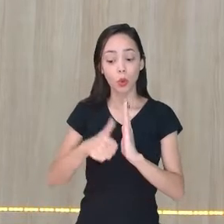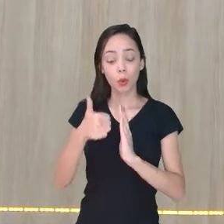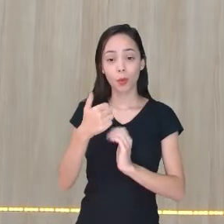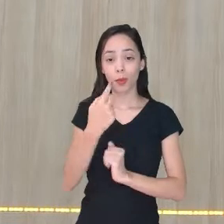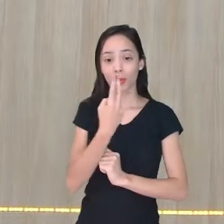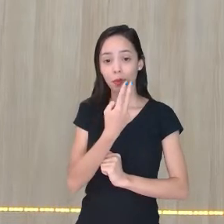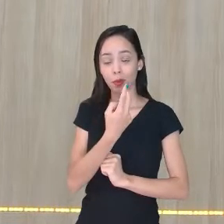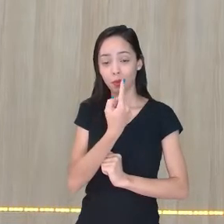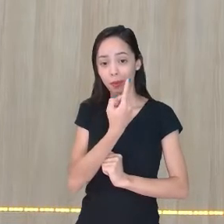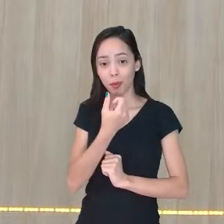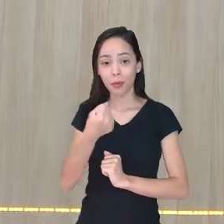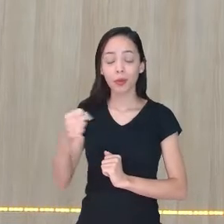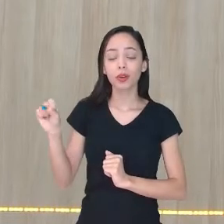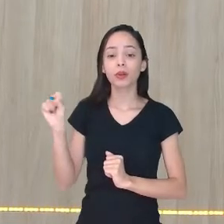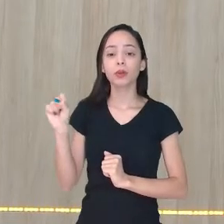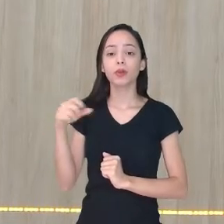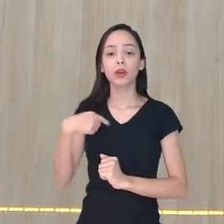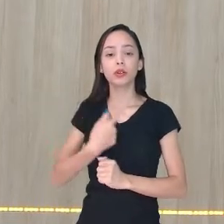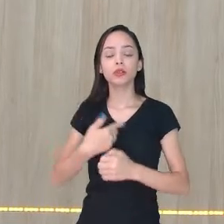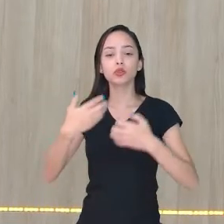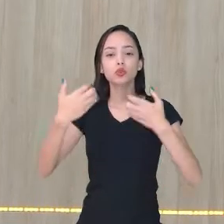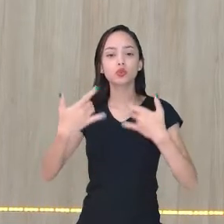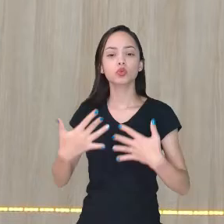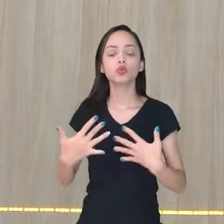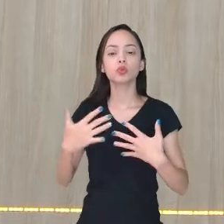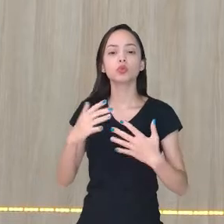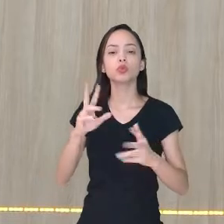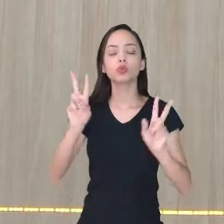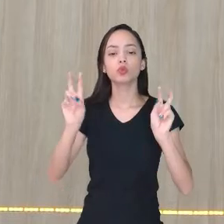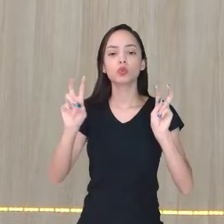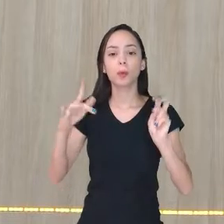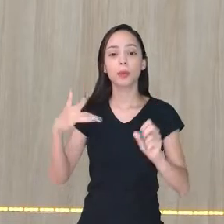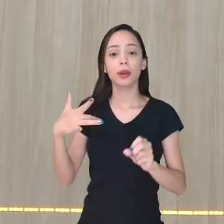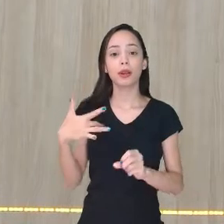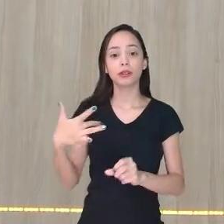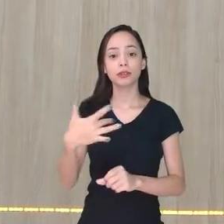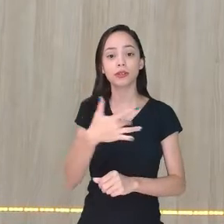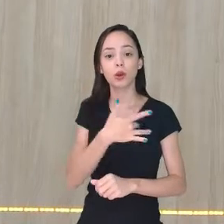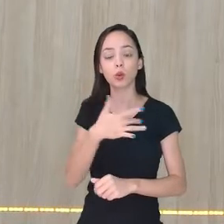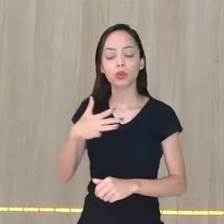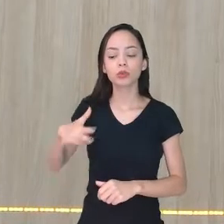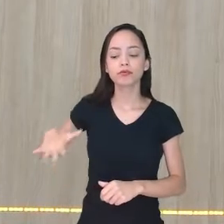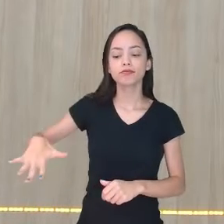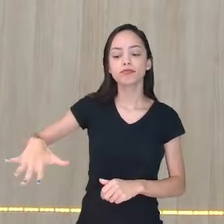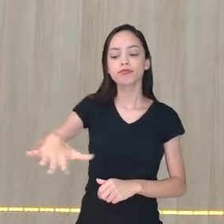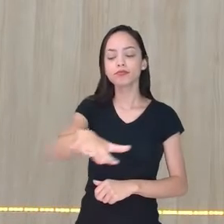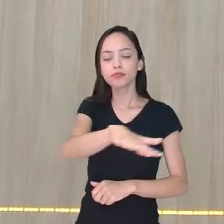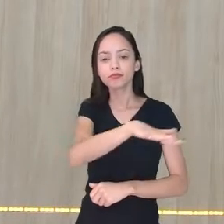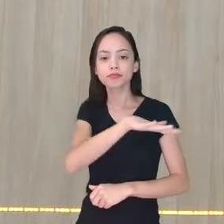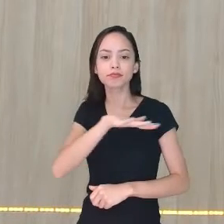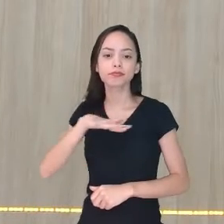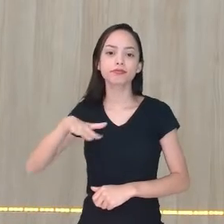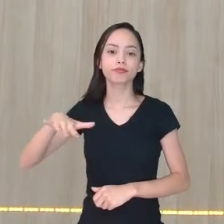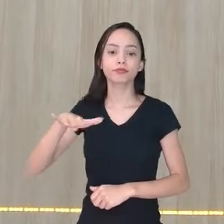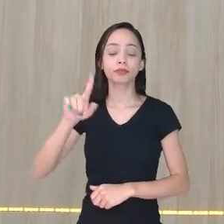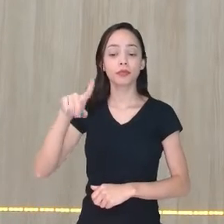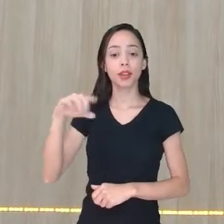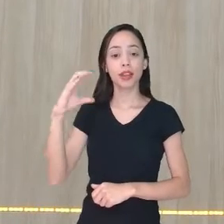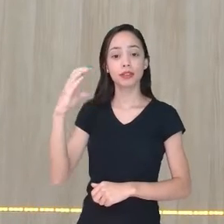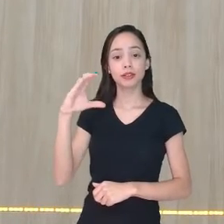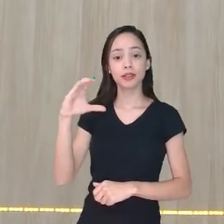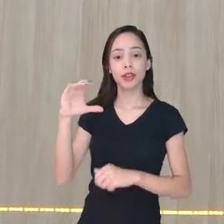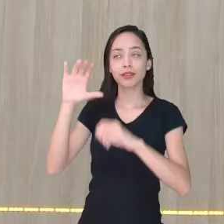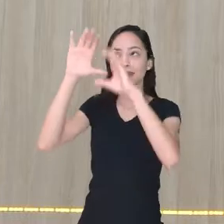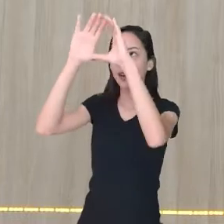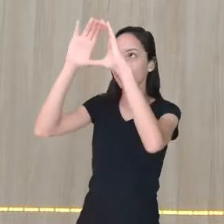nós tratamos a respeito da saúde do espaço, do universo, uma ciência chamada